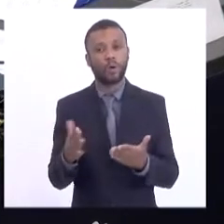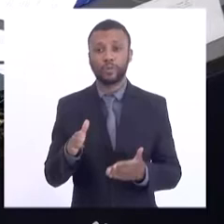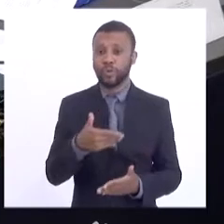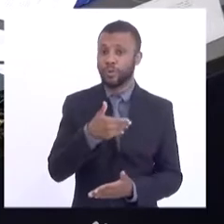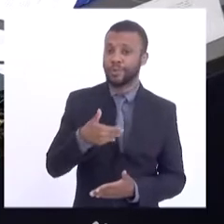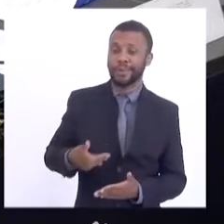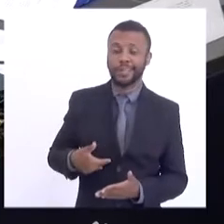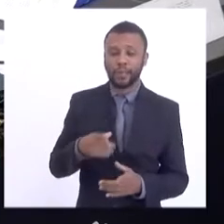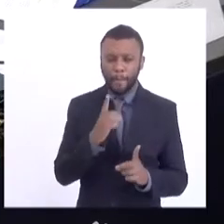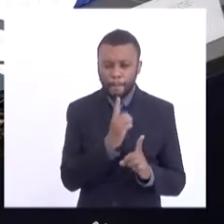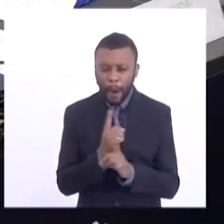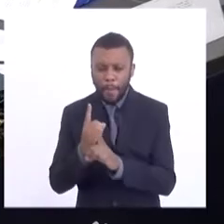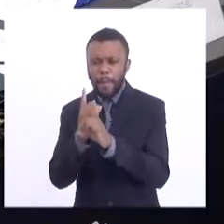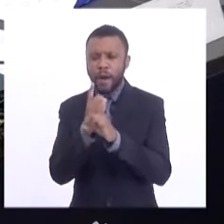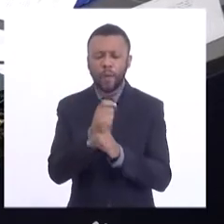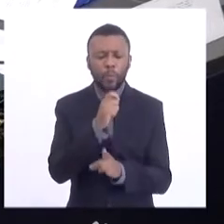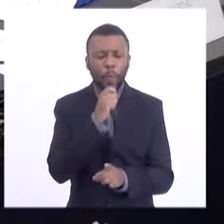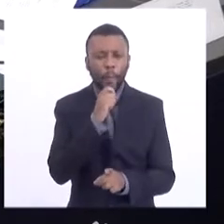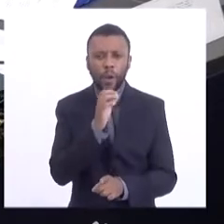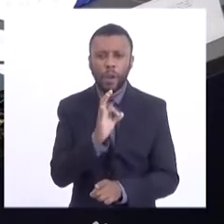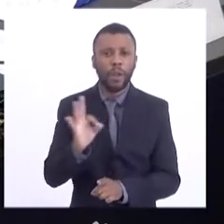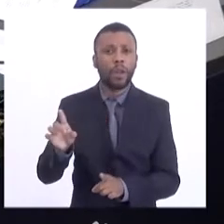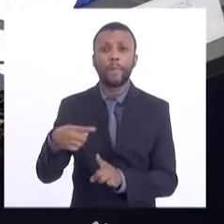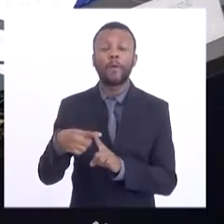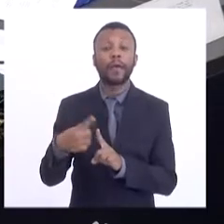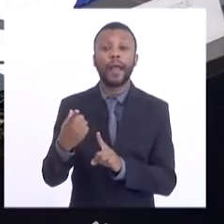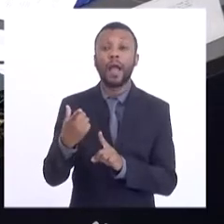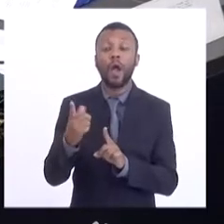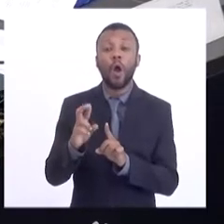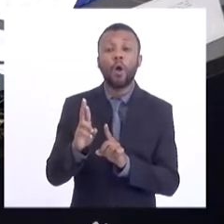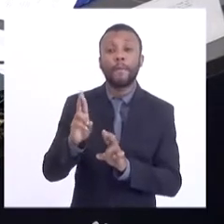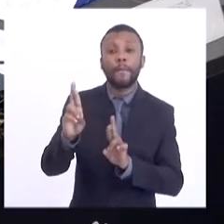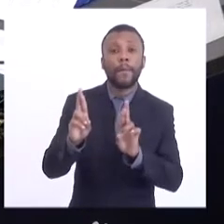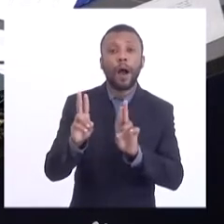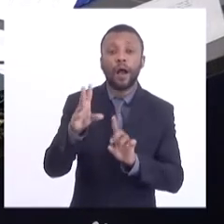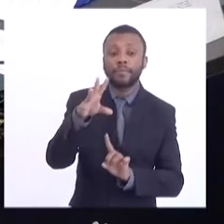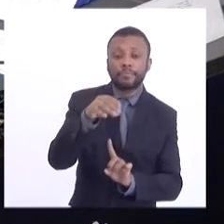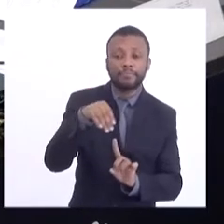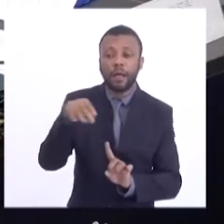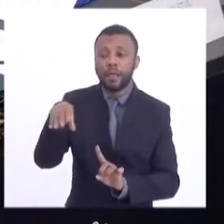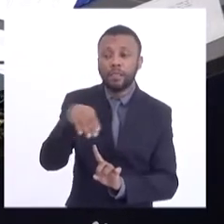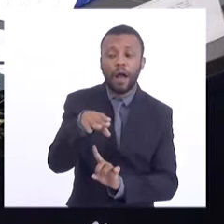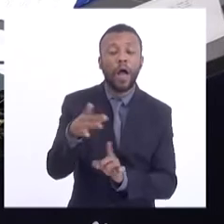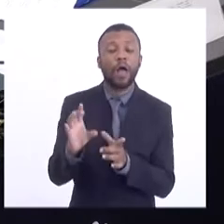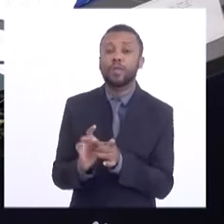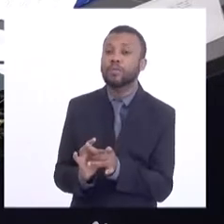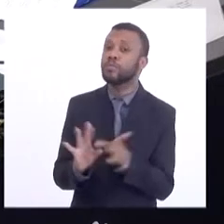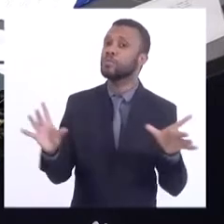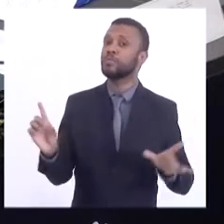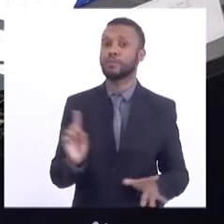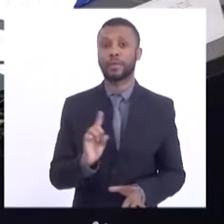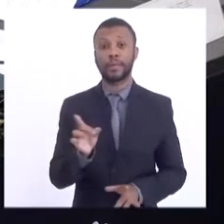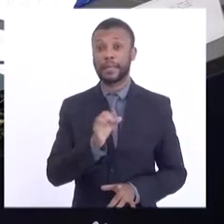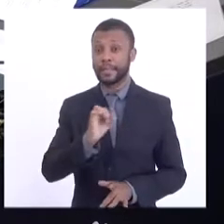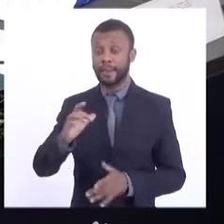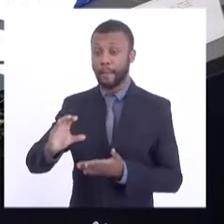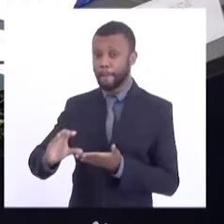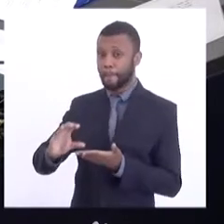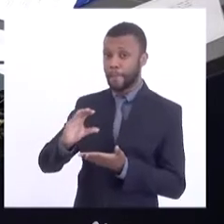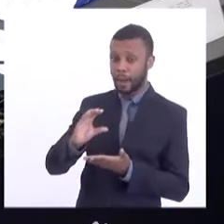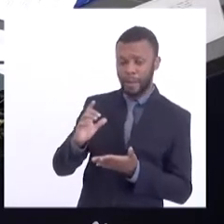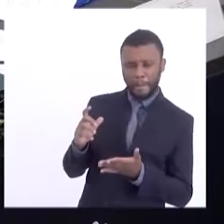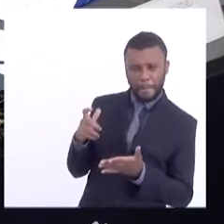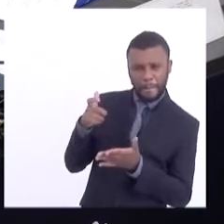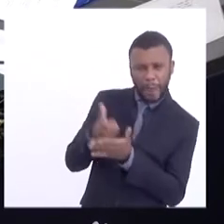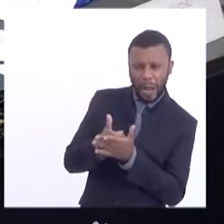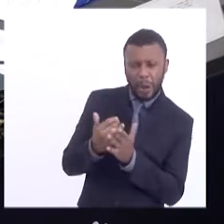estado não implantou é porque os intermediários não permitem e se paga o diabo por